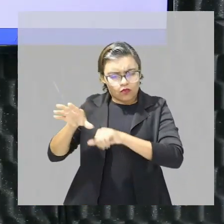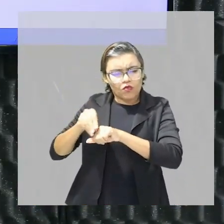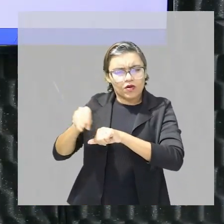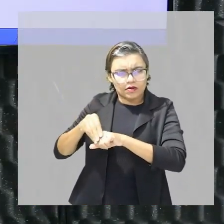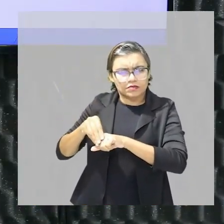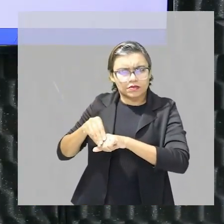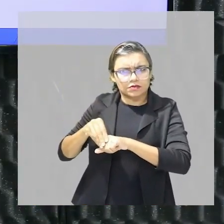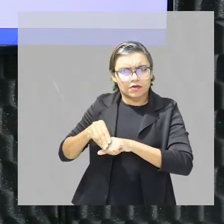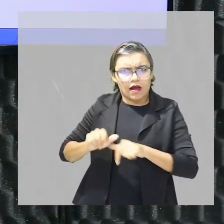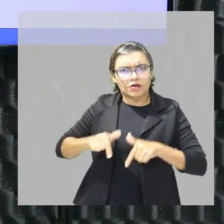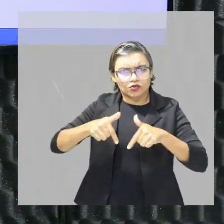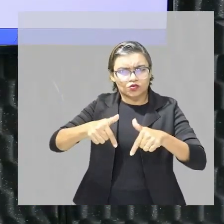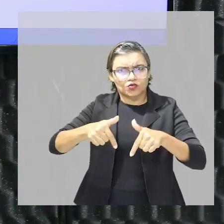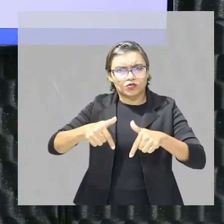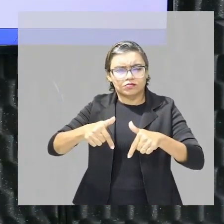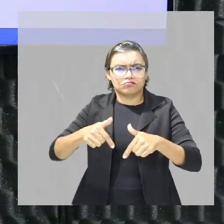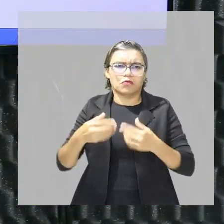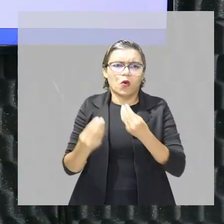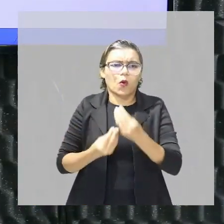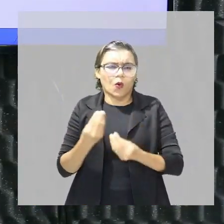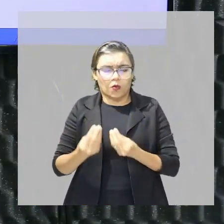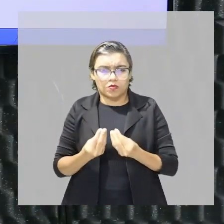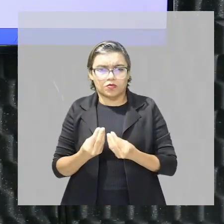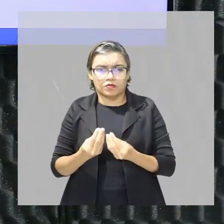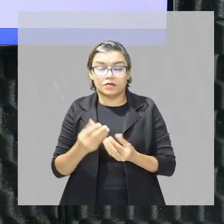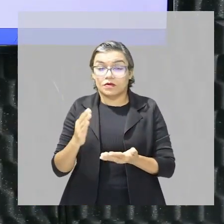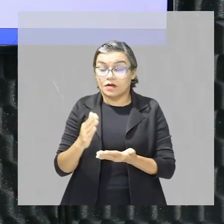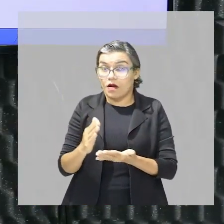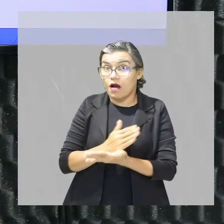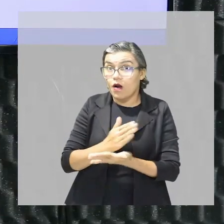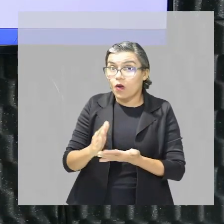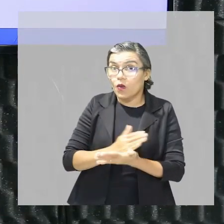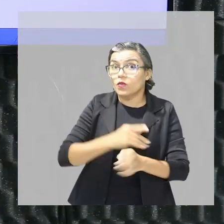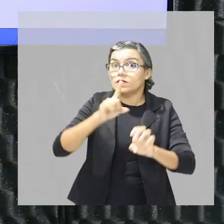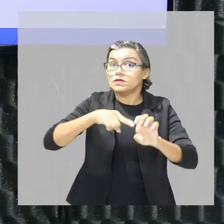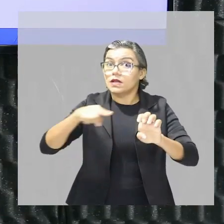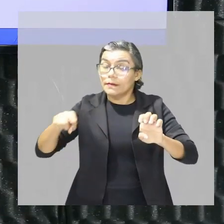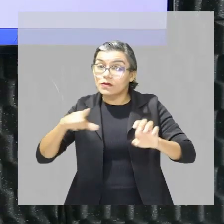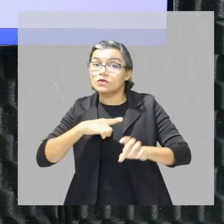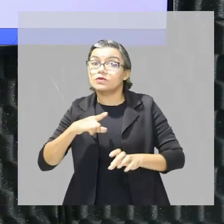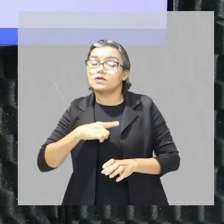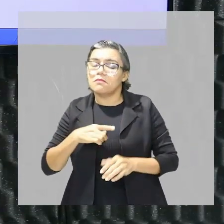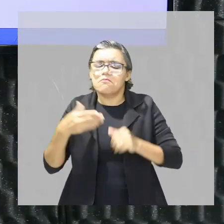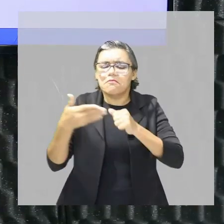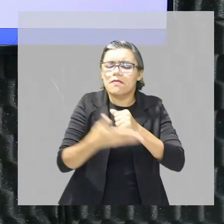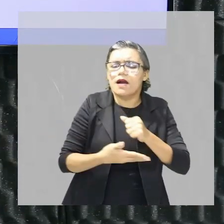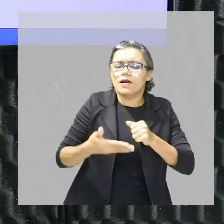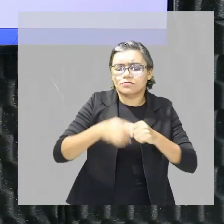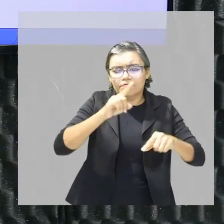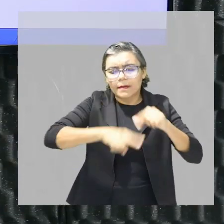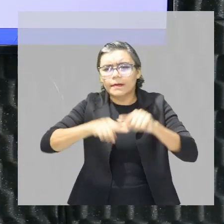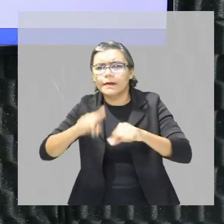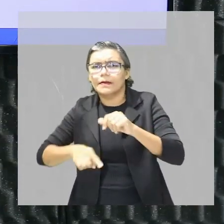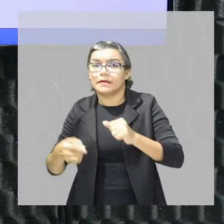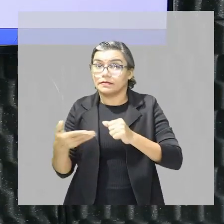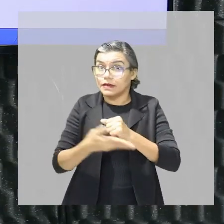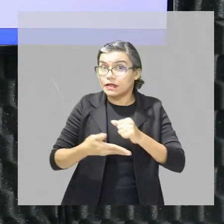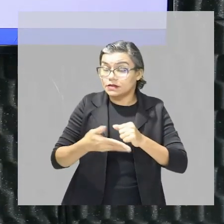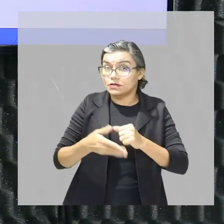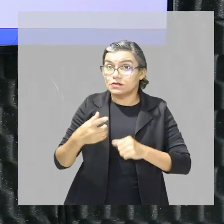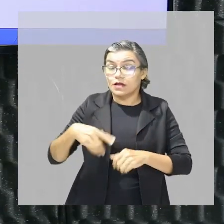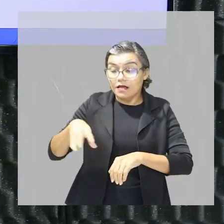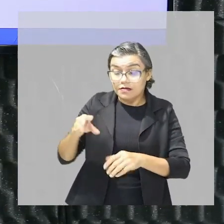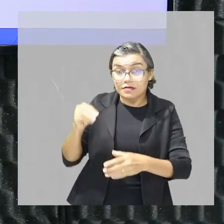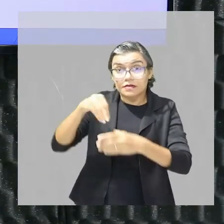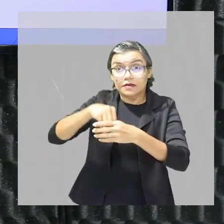pode ser considerada nós podemos Despertar a partir de alguns elementos Quais são esses elementos básicos que nós temos dentro